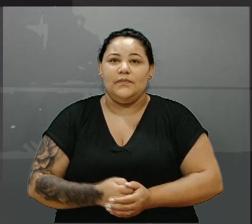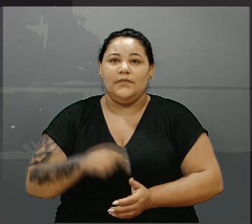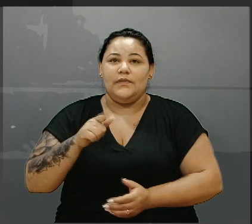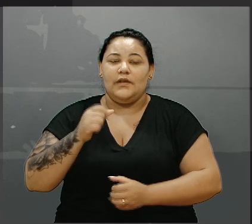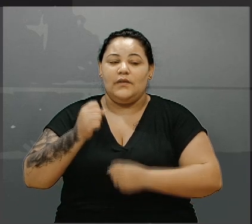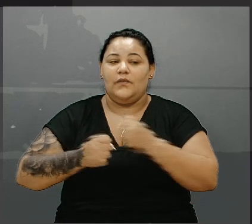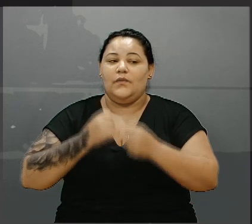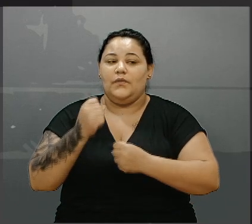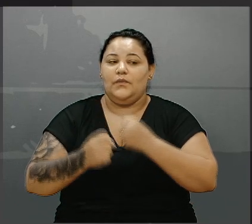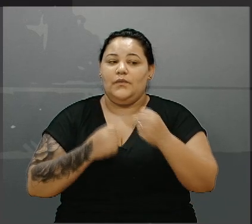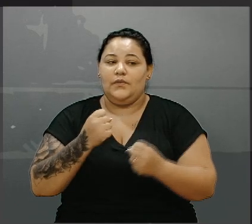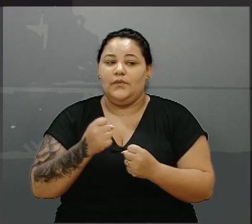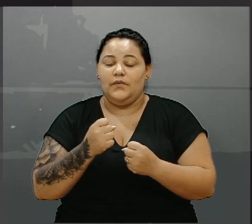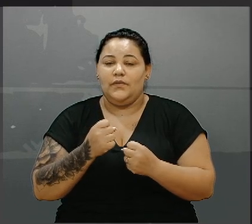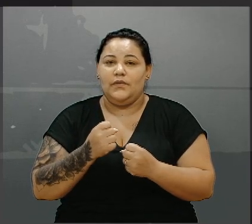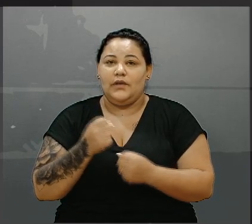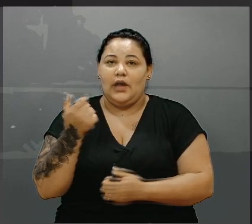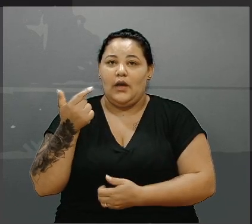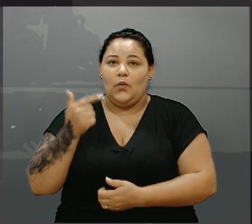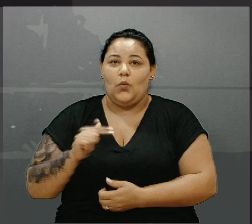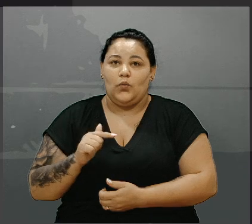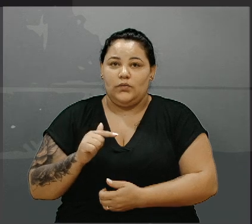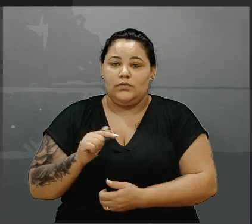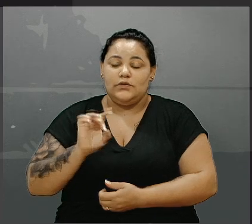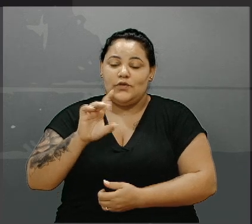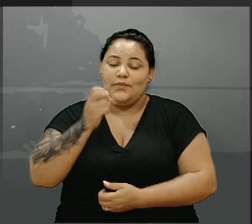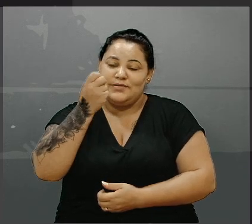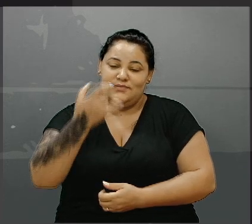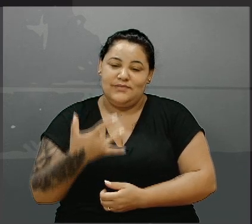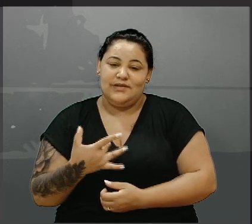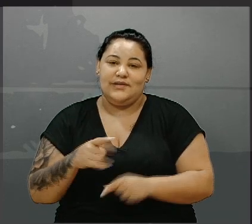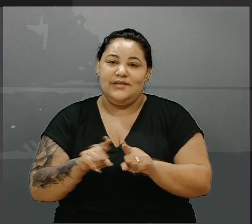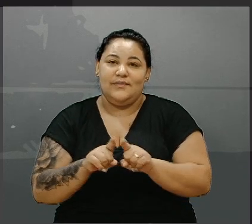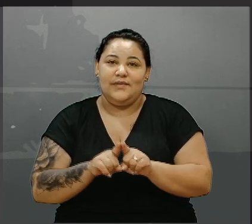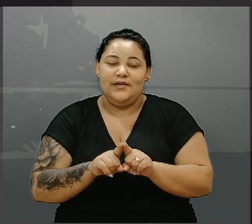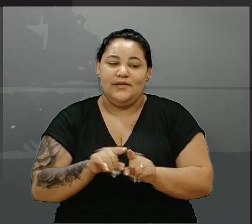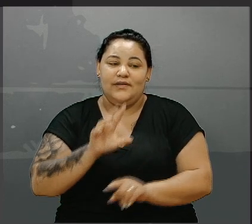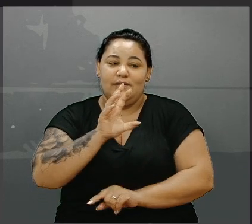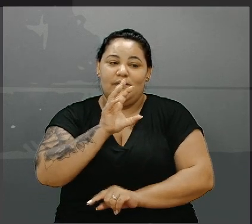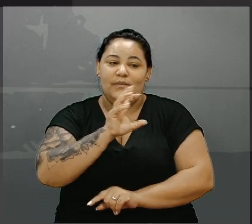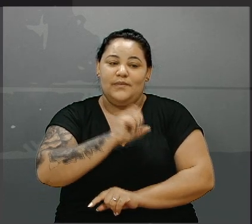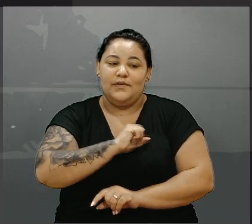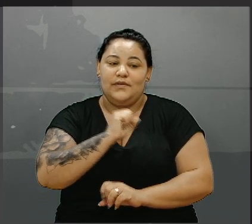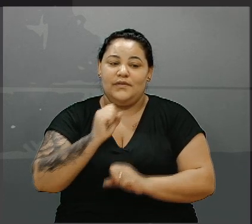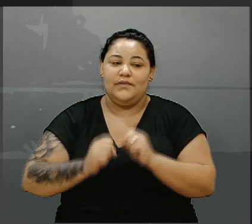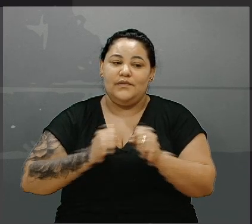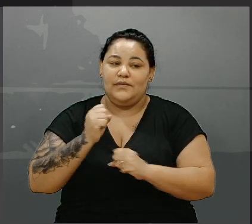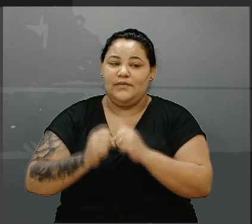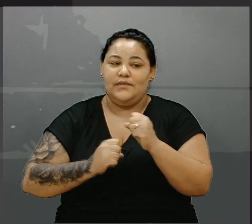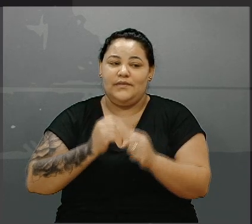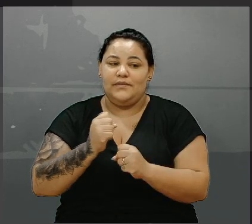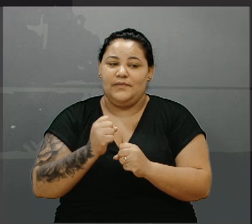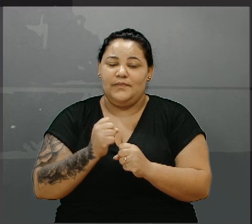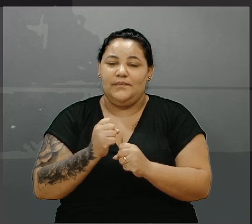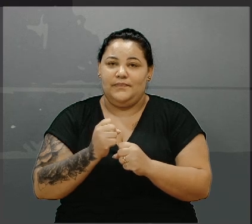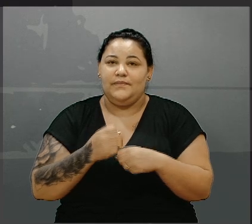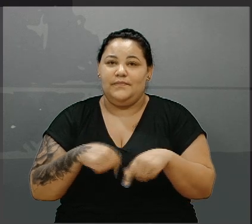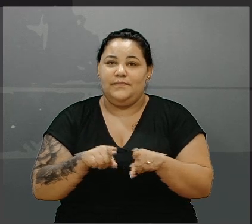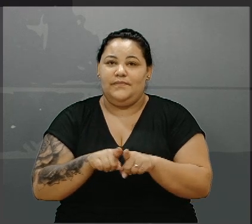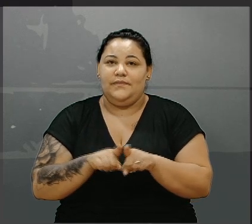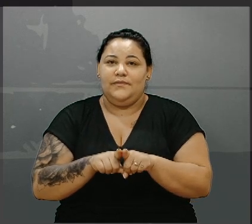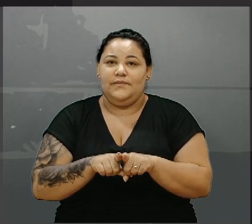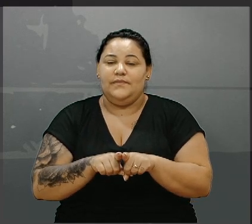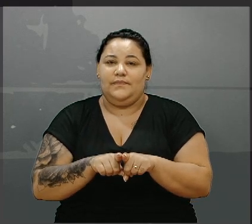Orquídea, e a outra é só para dizer que o nosso gabinete é um gabinete apaixonado pela corrida, tem o Marcelo, que é nosso assessor da bancada do